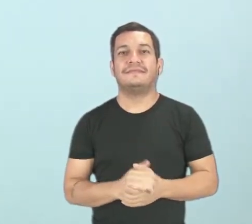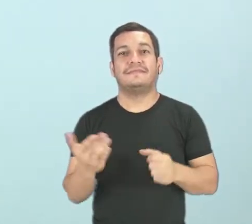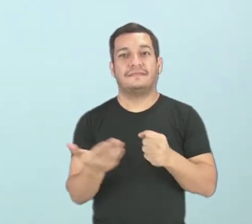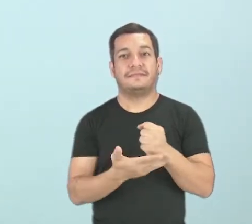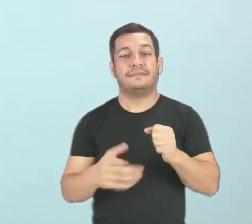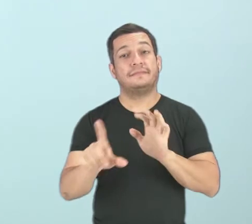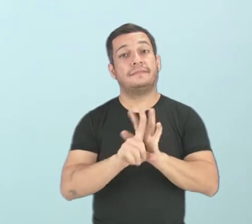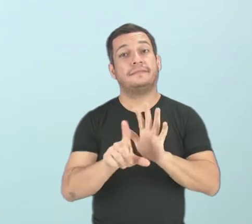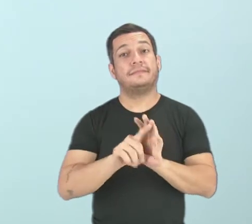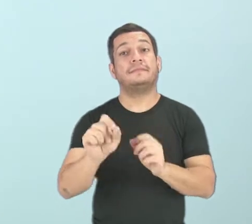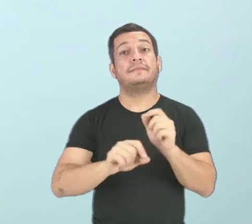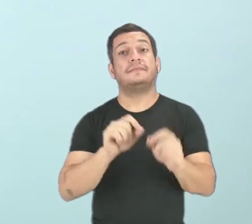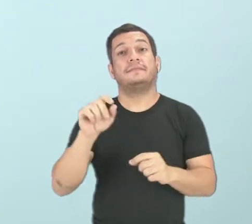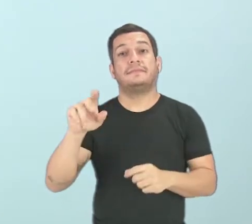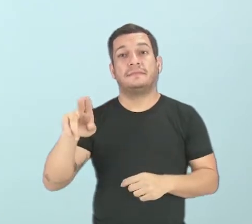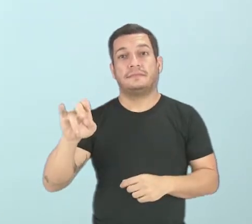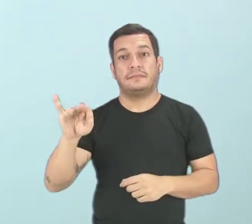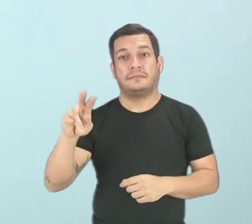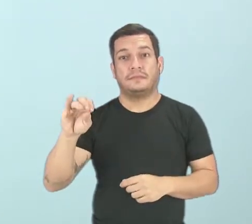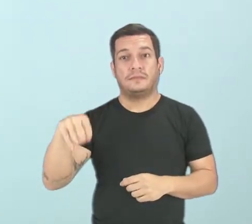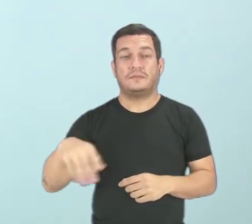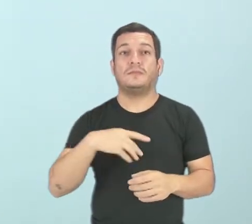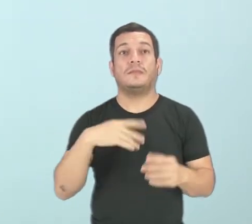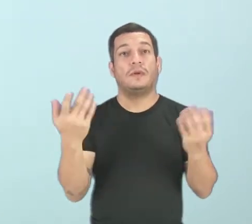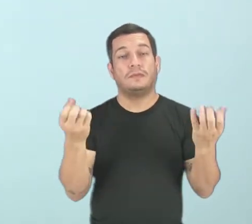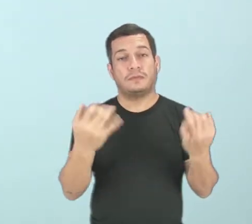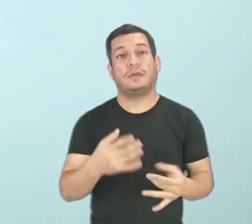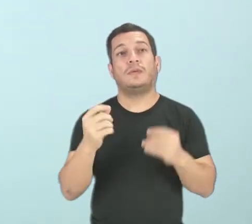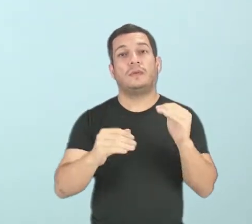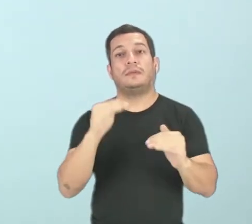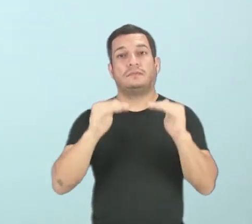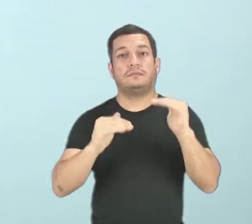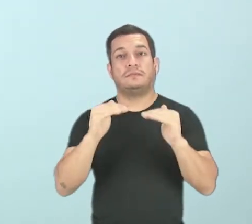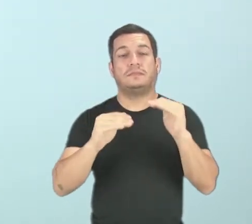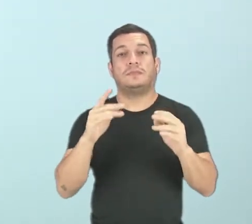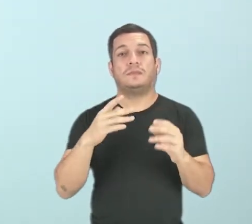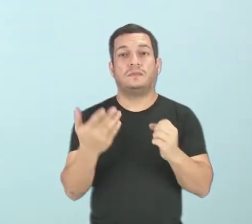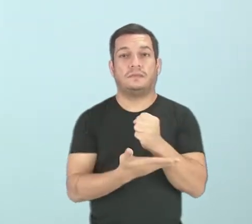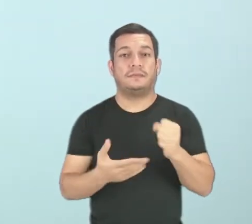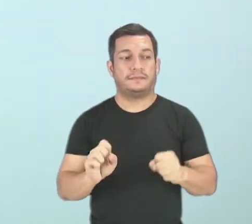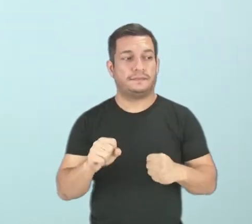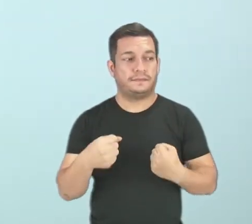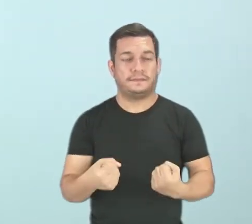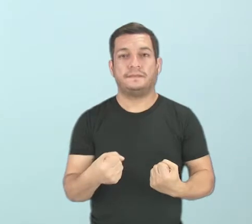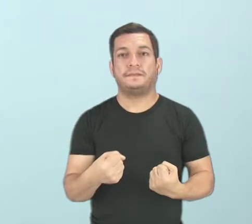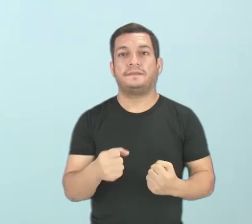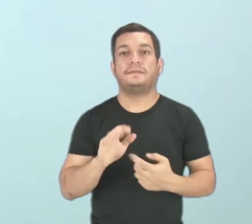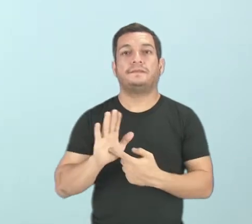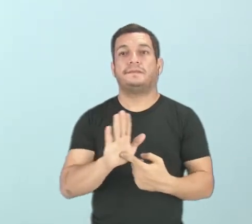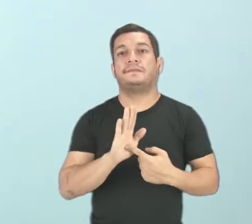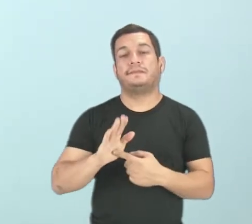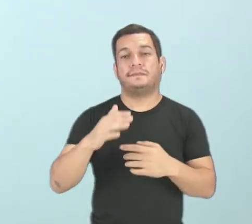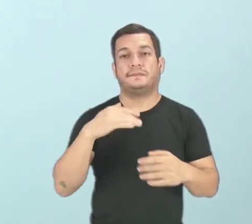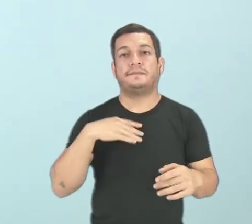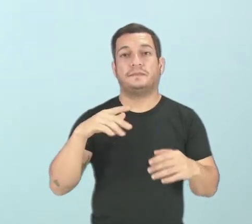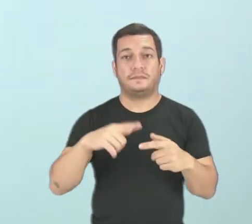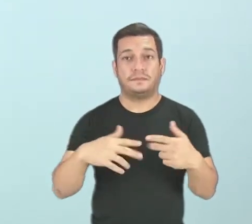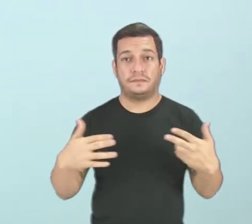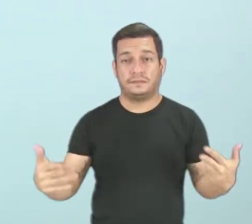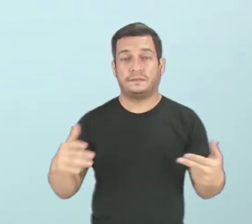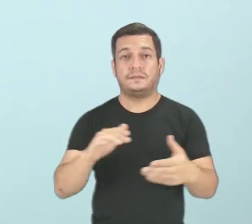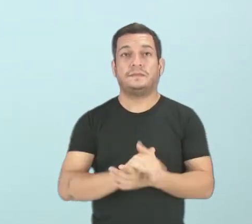hoje? Nós vamos falar sobre as condições de equilíbrio em relação às forças aplicadas a um corpo, em relação às leis